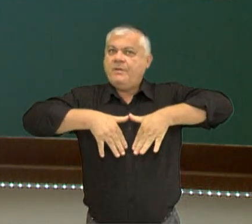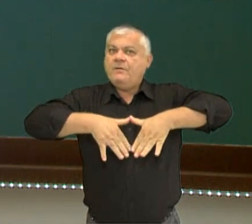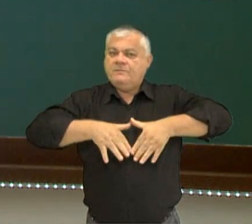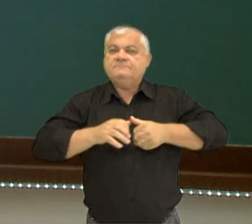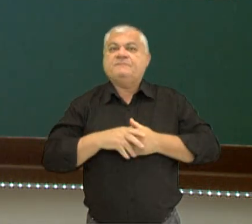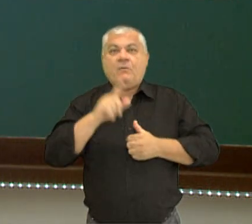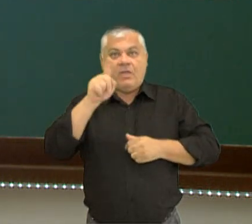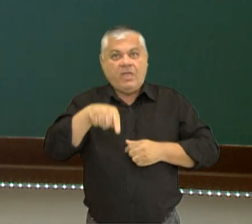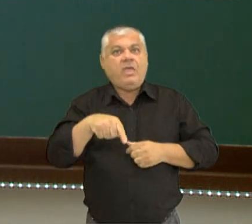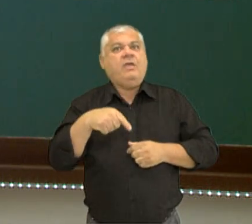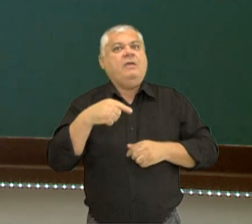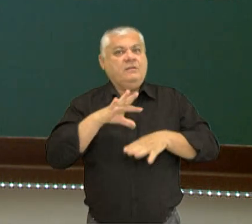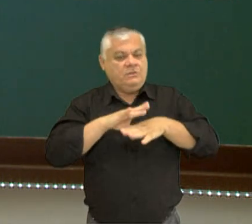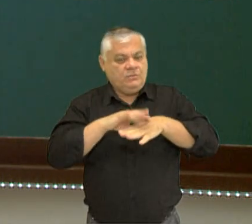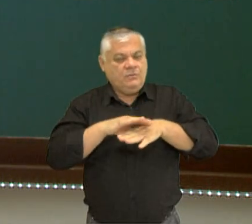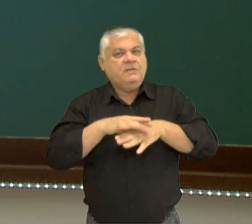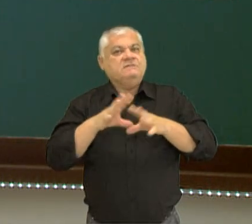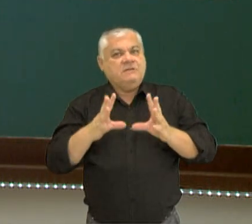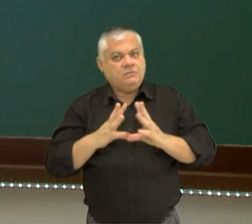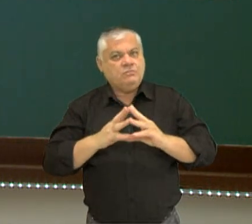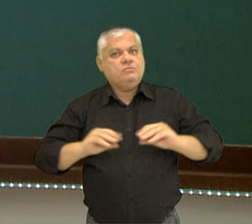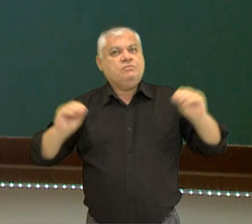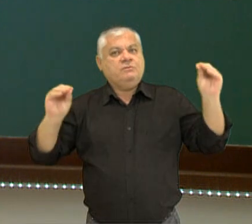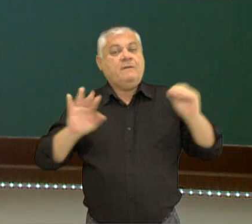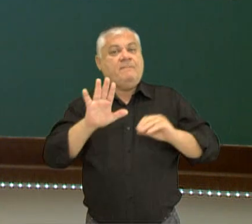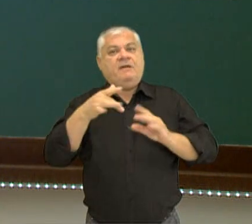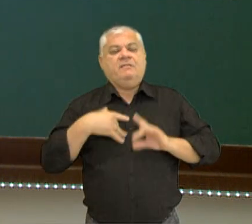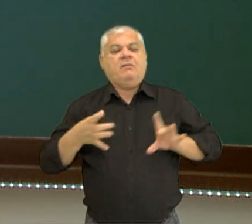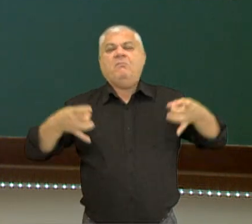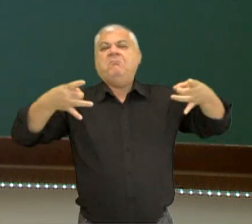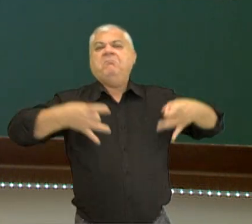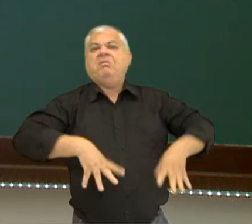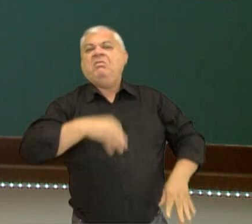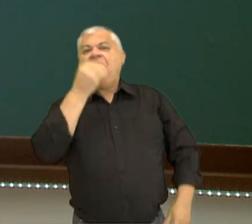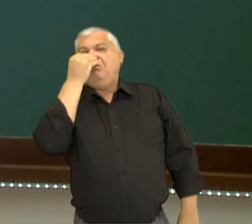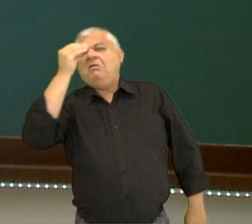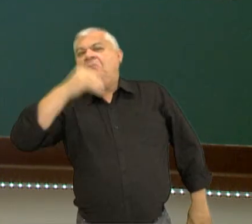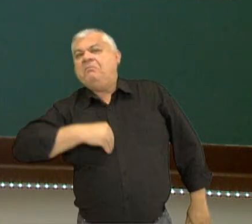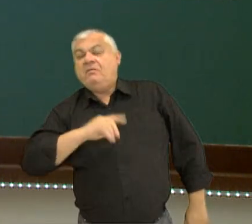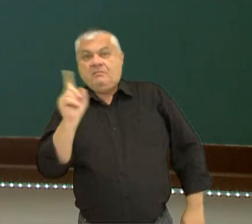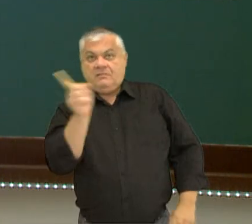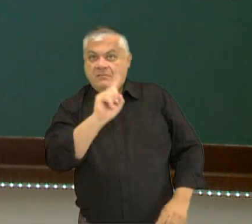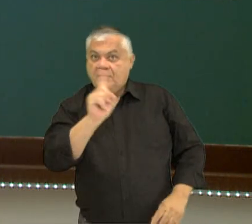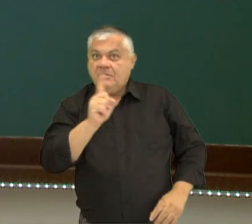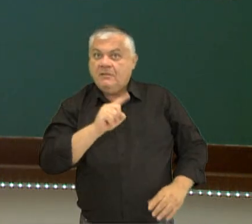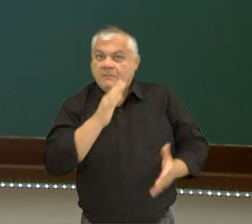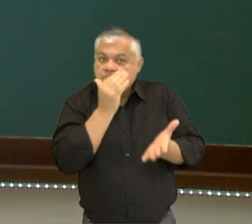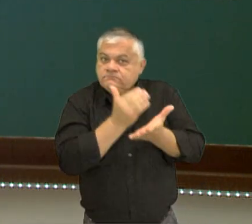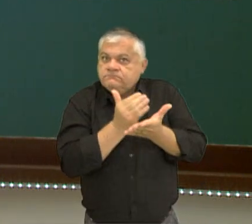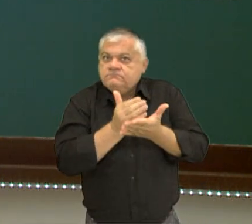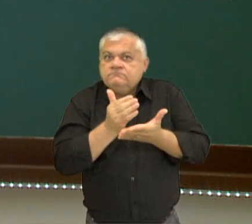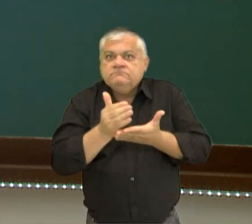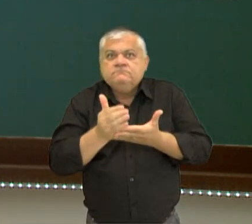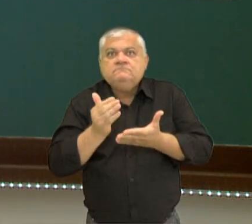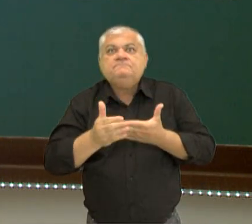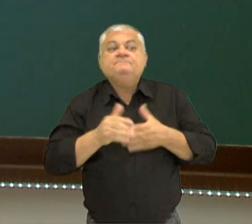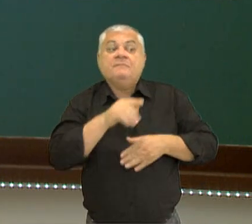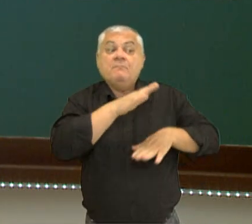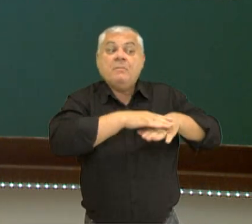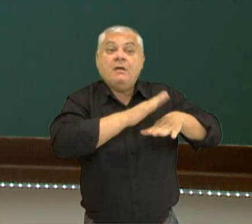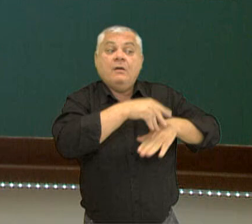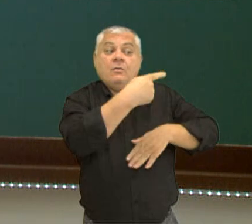Então, é uma doença que tem cura sim, mas não pode abandonar o tratamento, né? Antes dos profissionais da